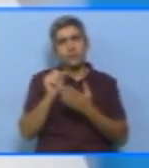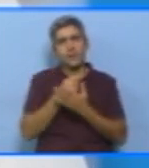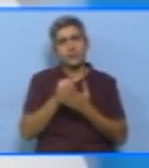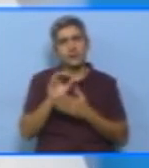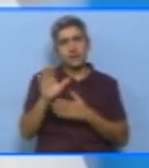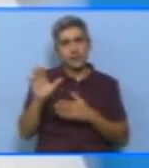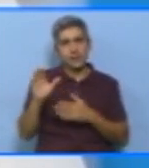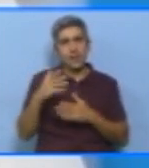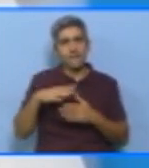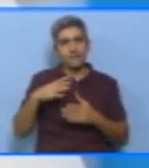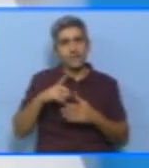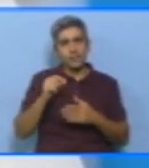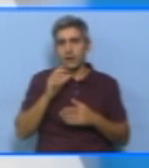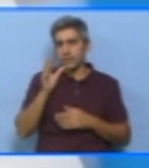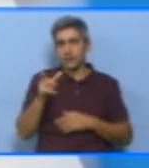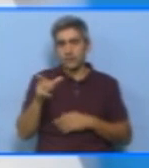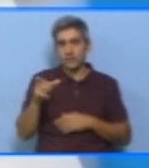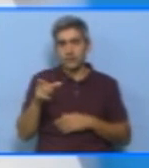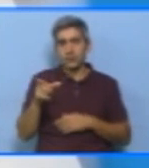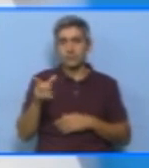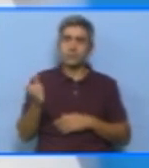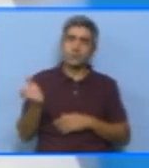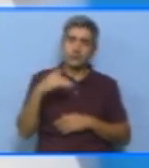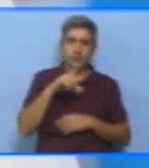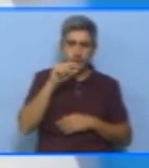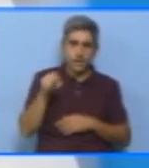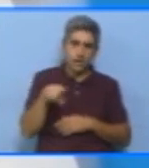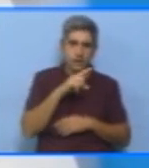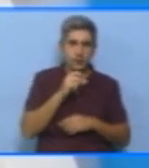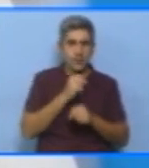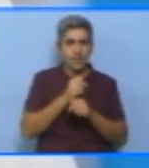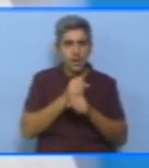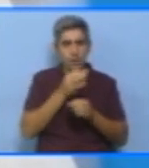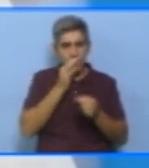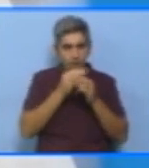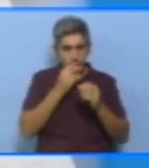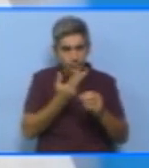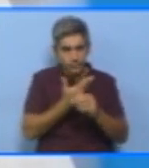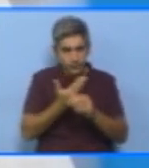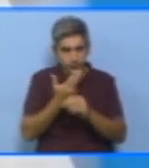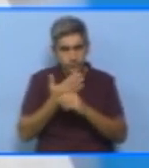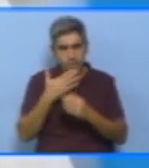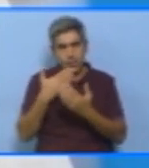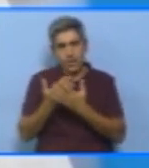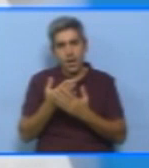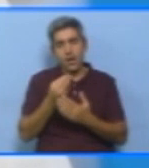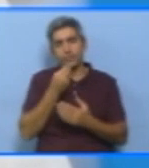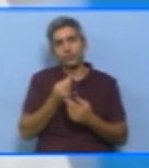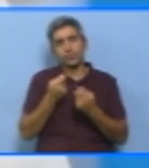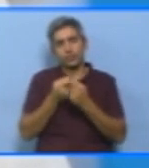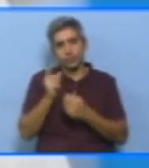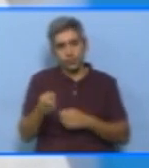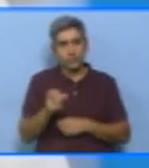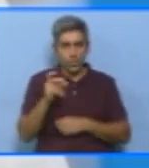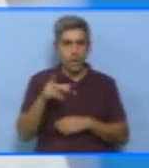praça ociosos e disse-lhes: Ide vós também para a minha vinha e dar-vos-ei o que for justo.